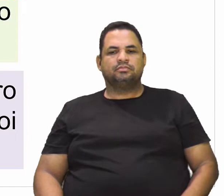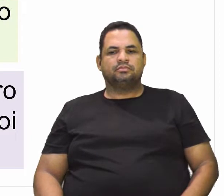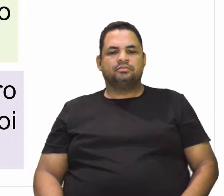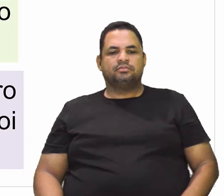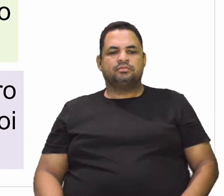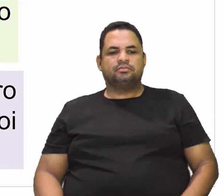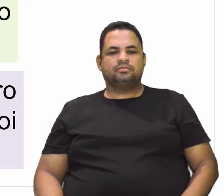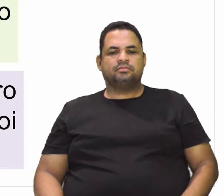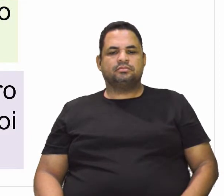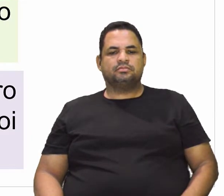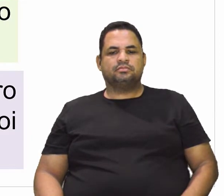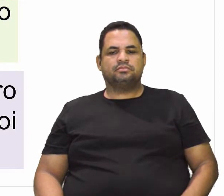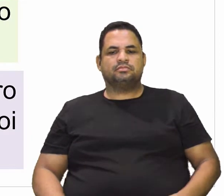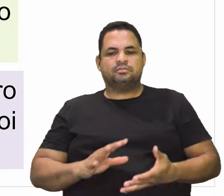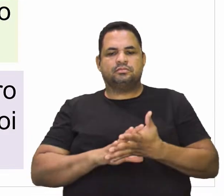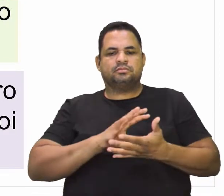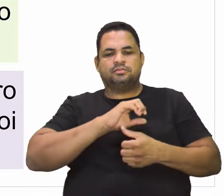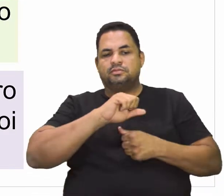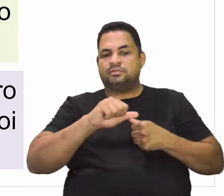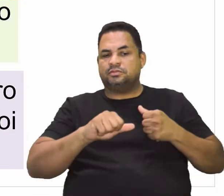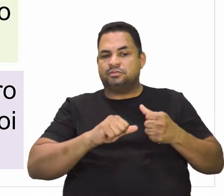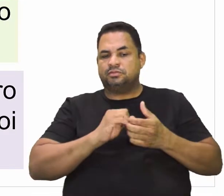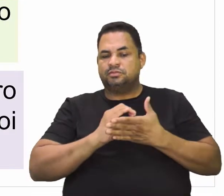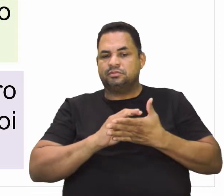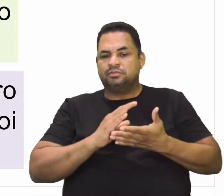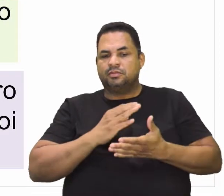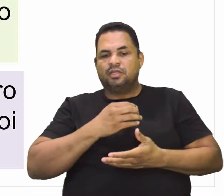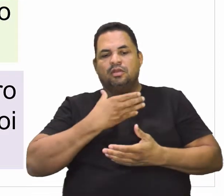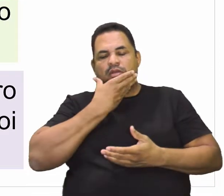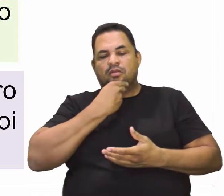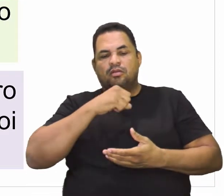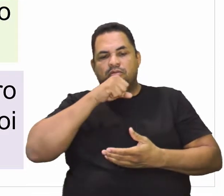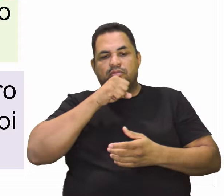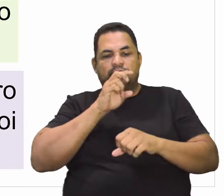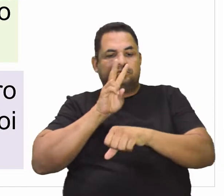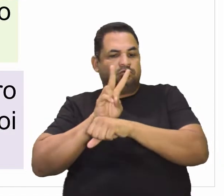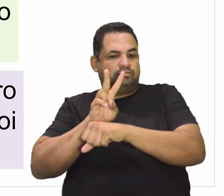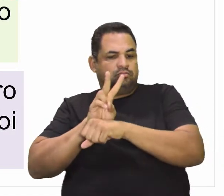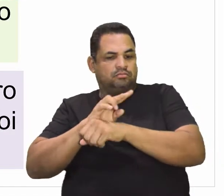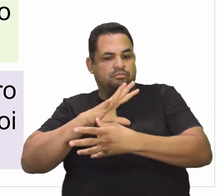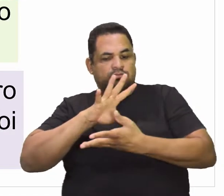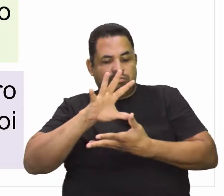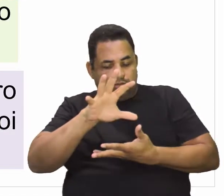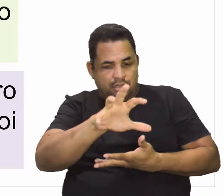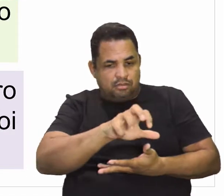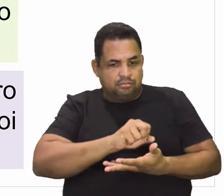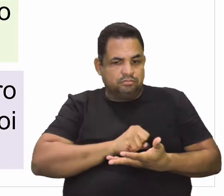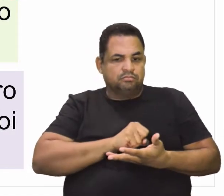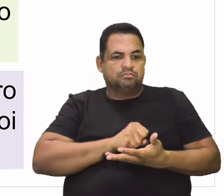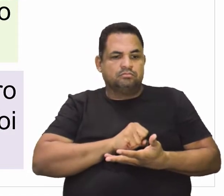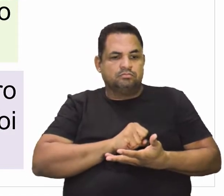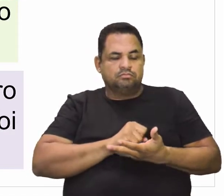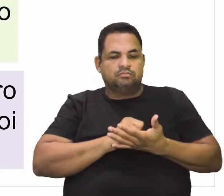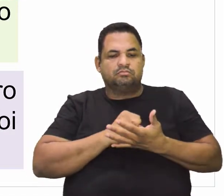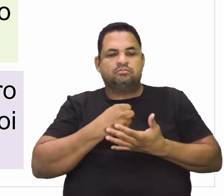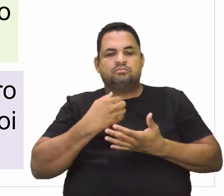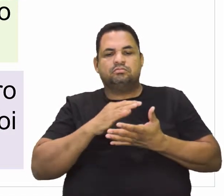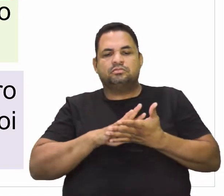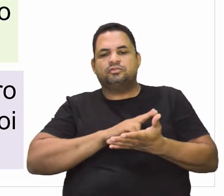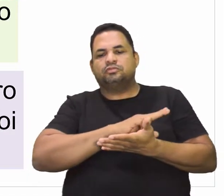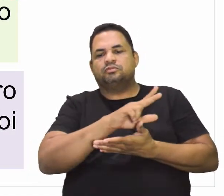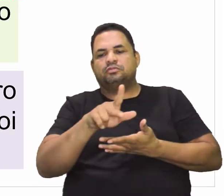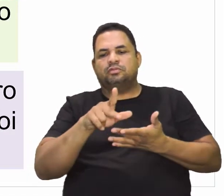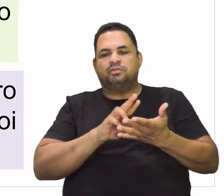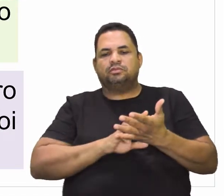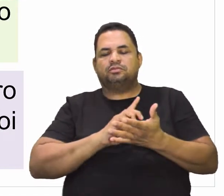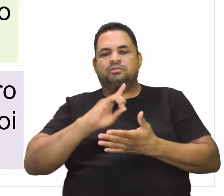Então, eles vão tomar conta da Caaba, lembra que o avô dele era guardião? Tomam conta da Caaba e o politeísmo ela vai ser